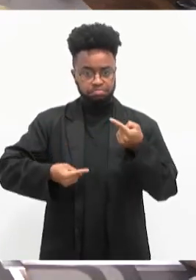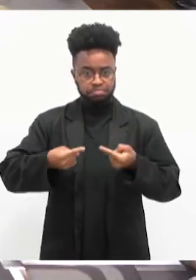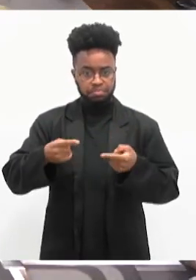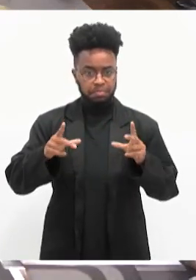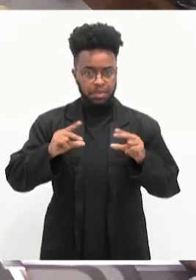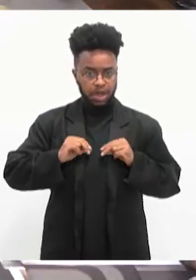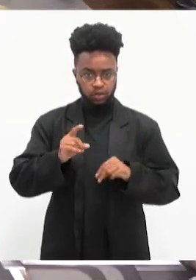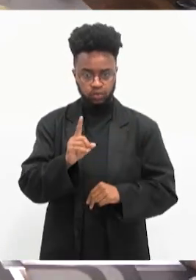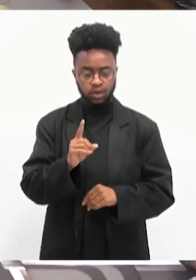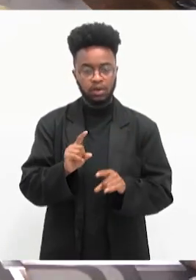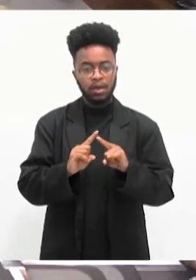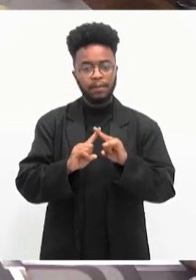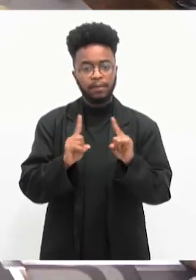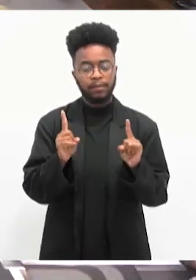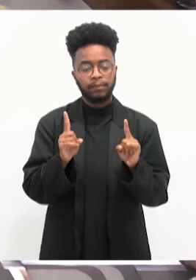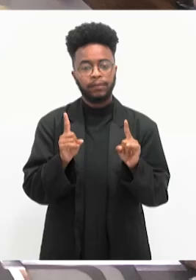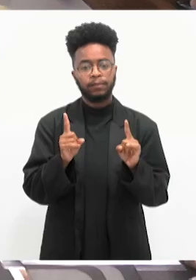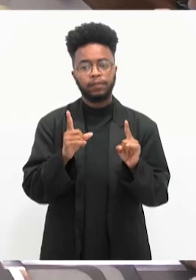sua